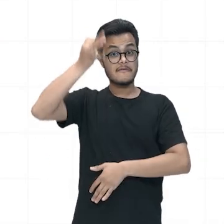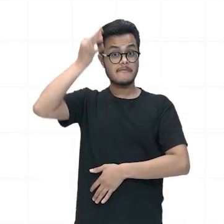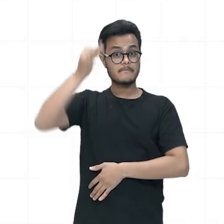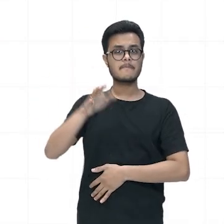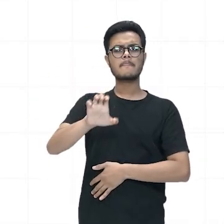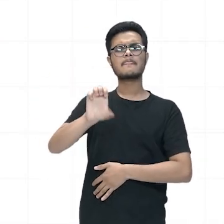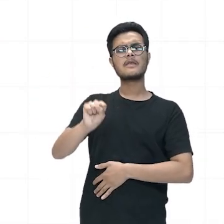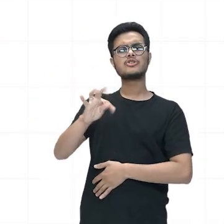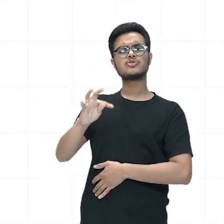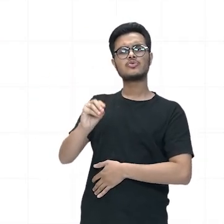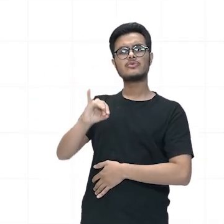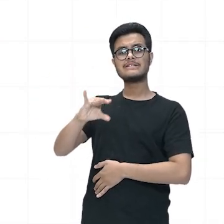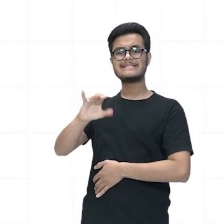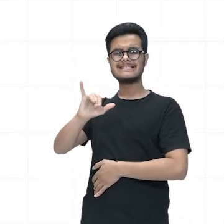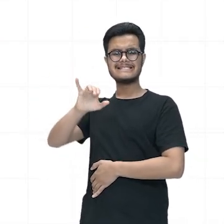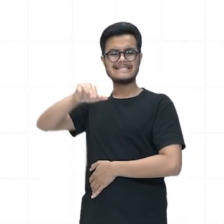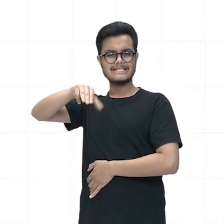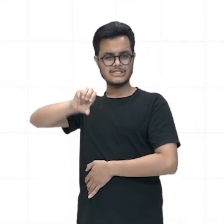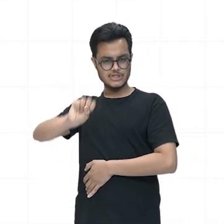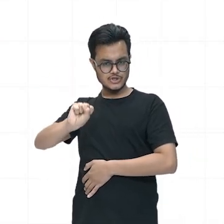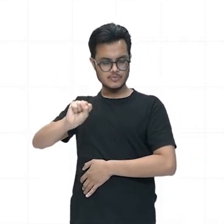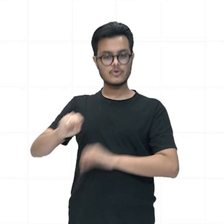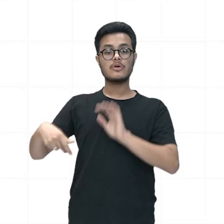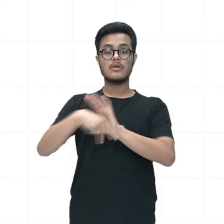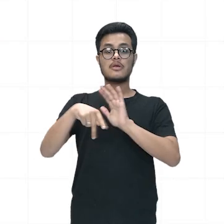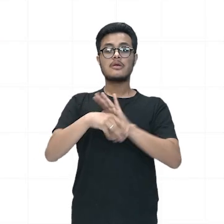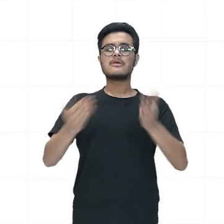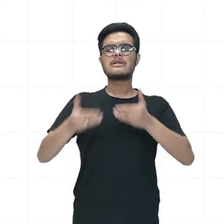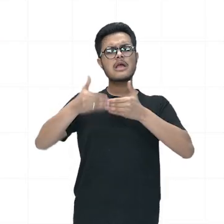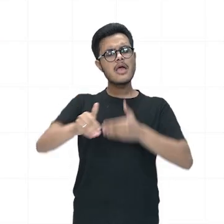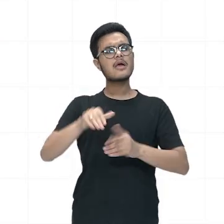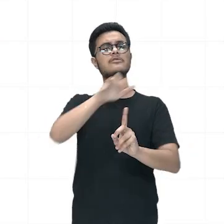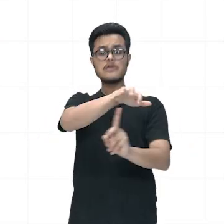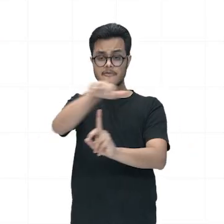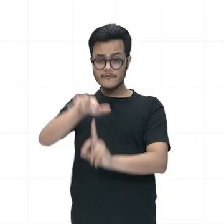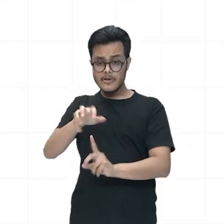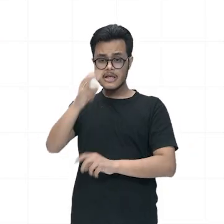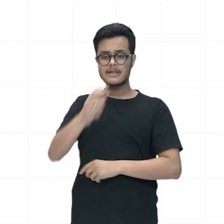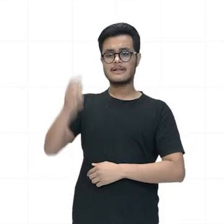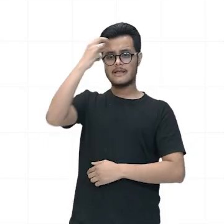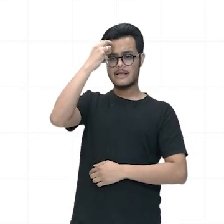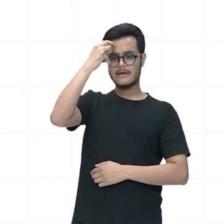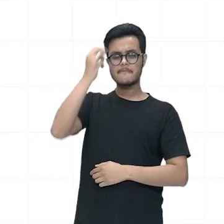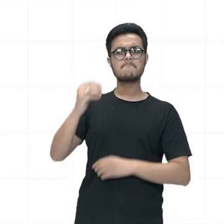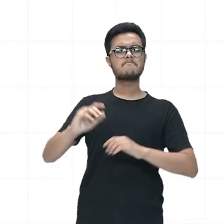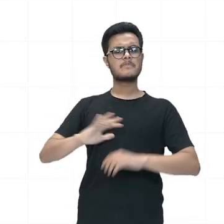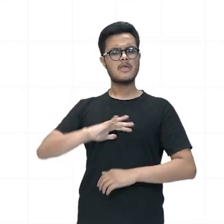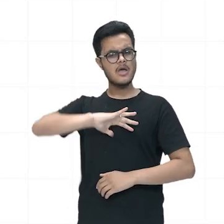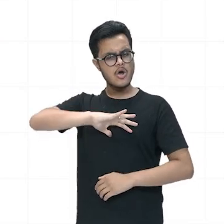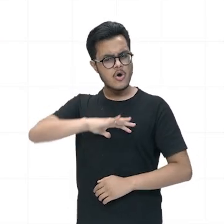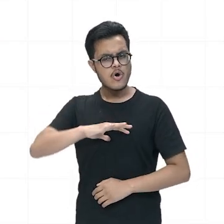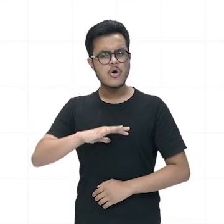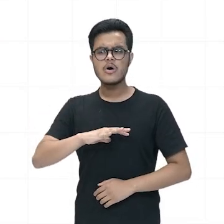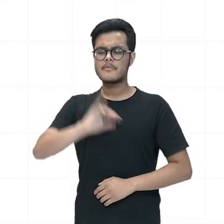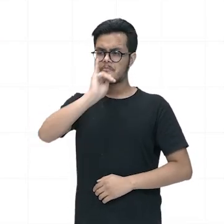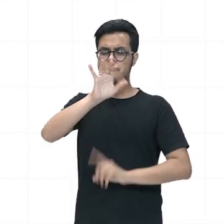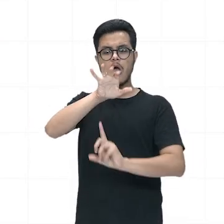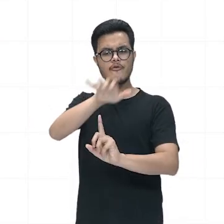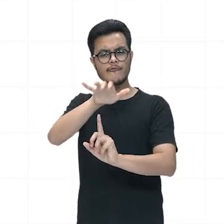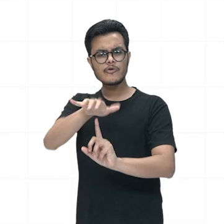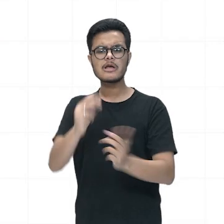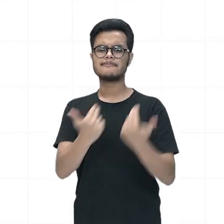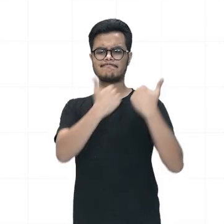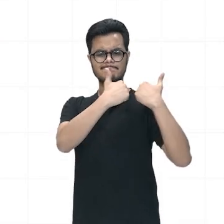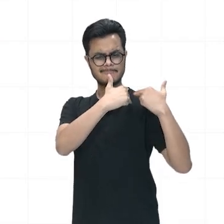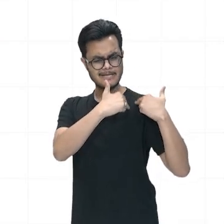do mestre grego Zenão, foi particularmente influente. Encorajou a virtude, o dever,